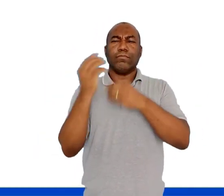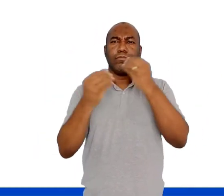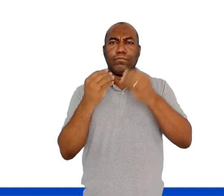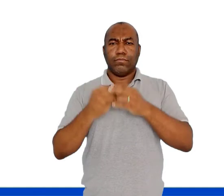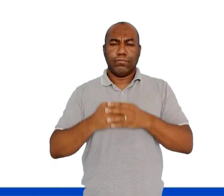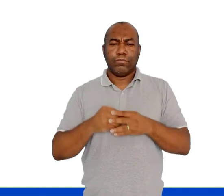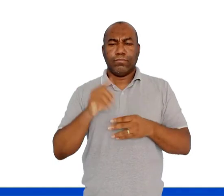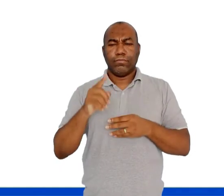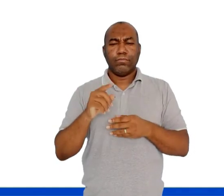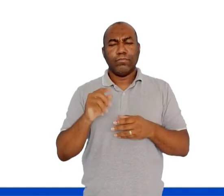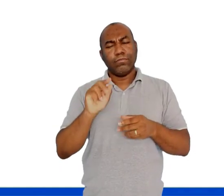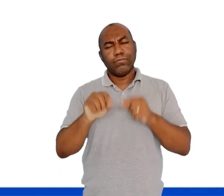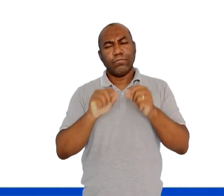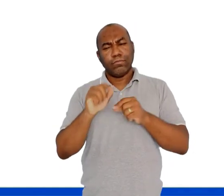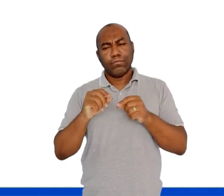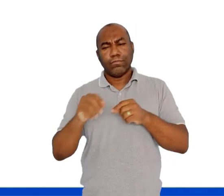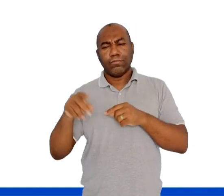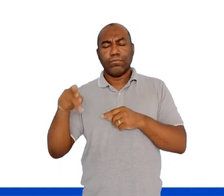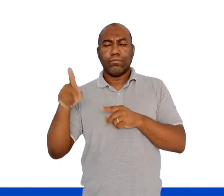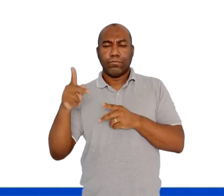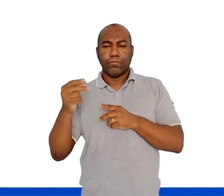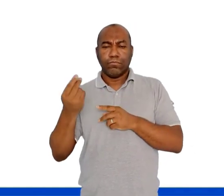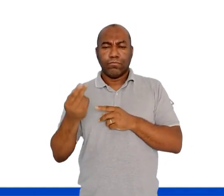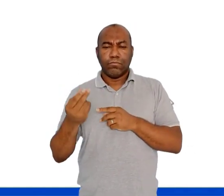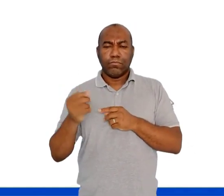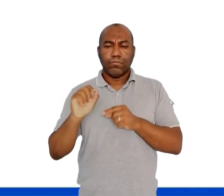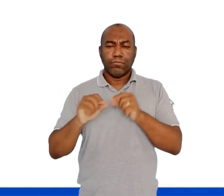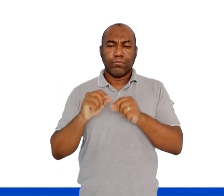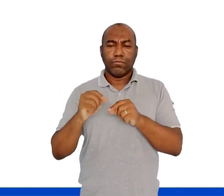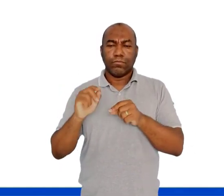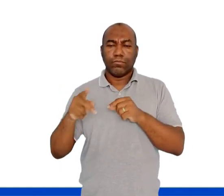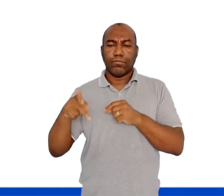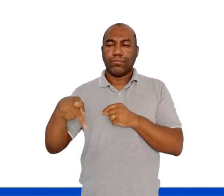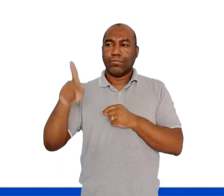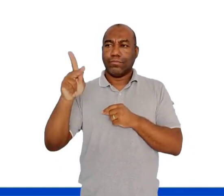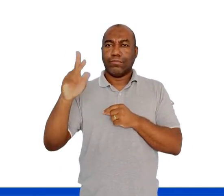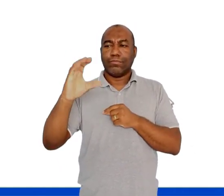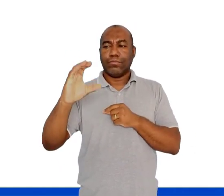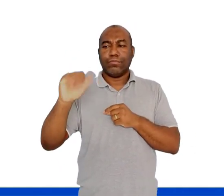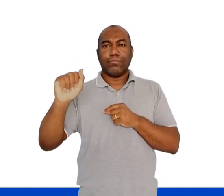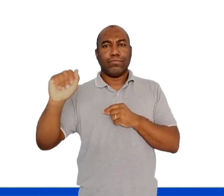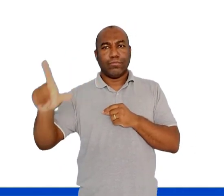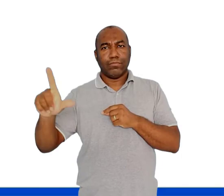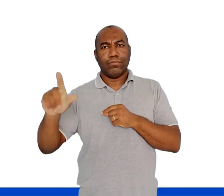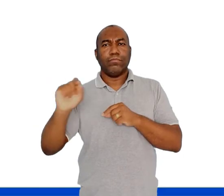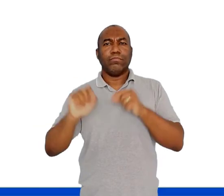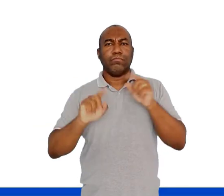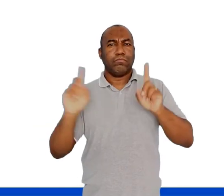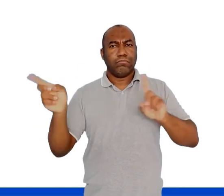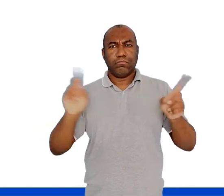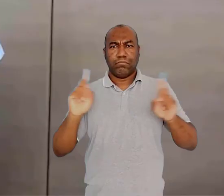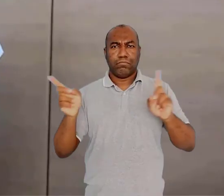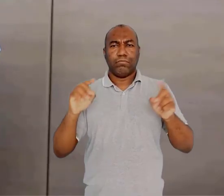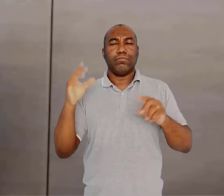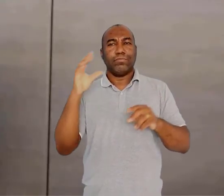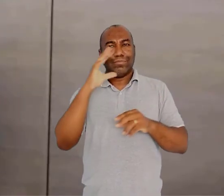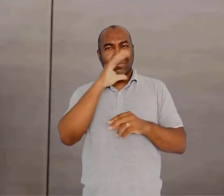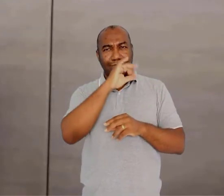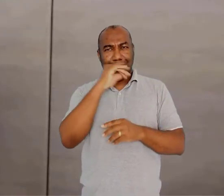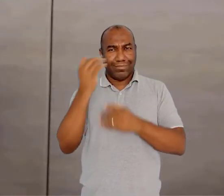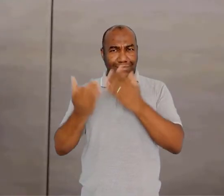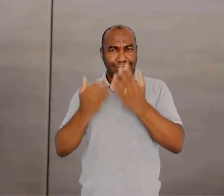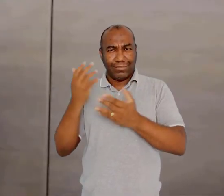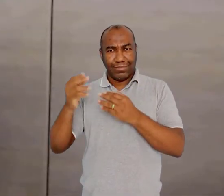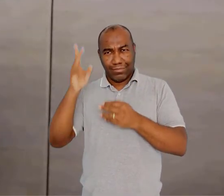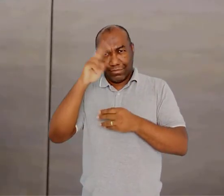exercício ele deu em quilocalorias, no segundo ele deu em quilojoules. Então, pessoal, você tem duas maneiras de se calcular calor do jeito que eu falei na aula